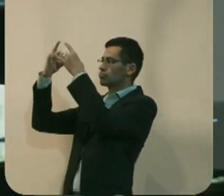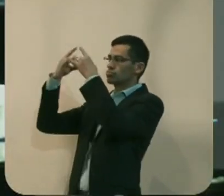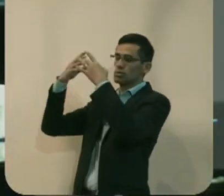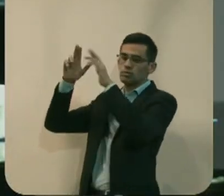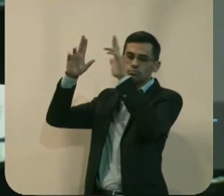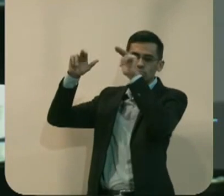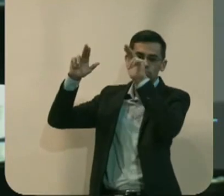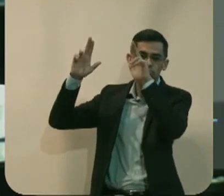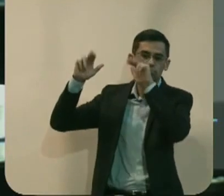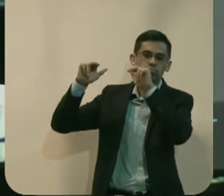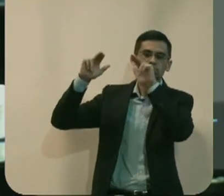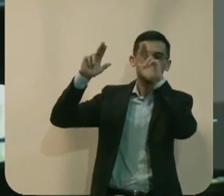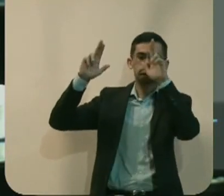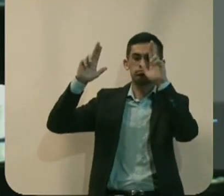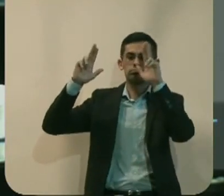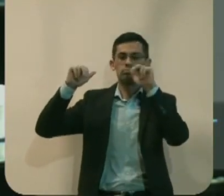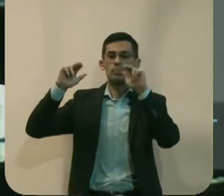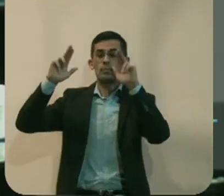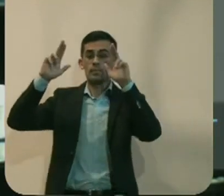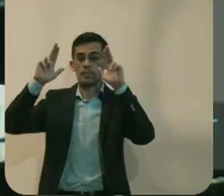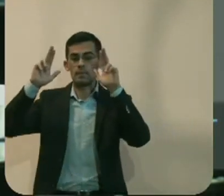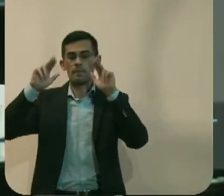não me deixes